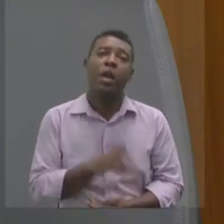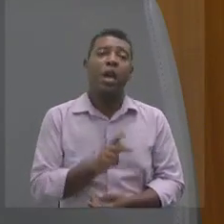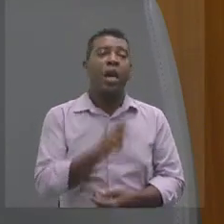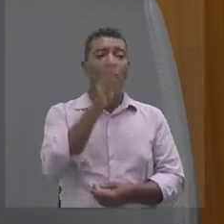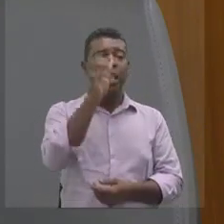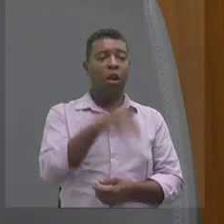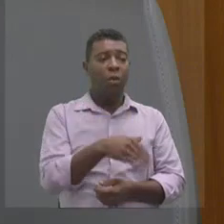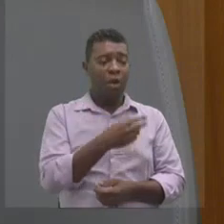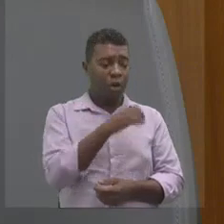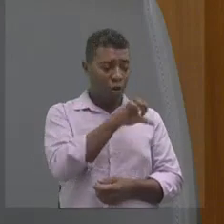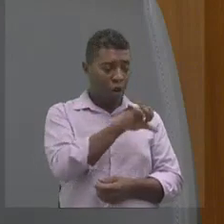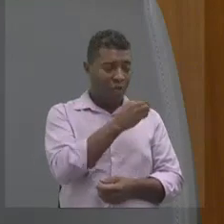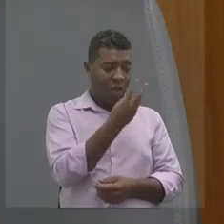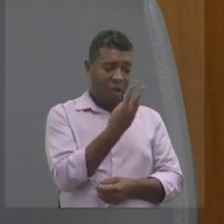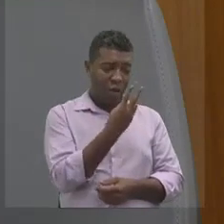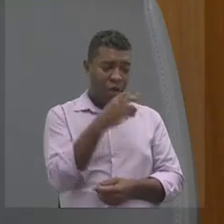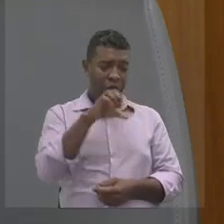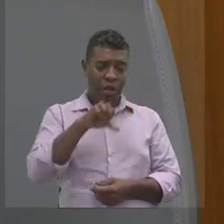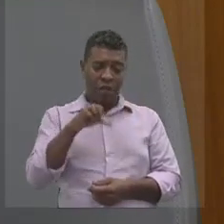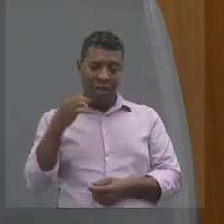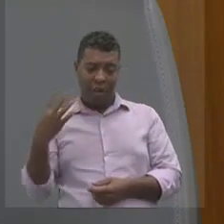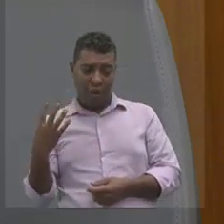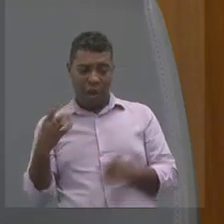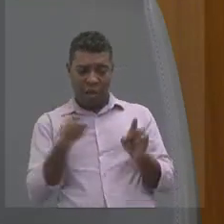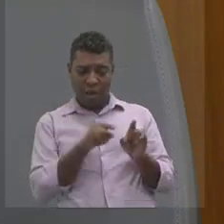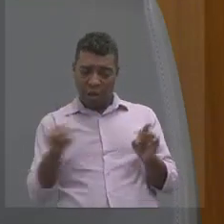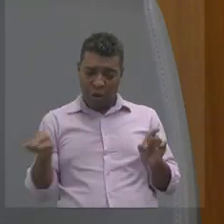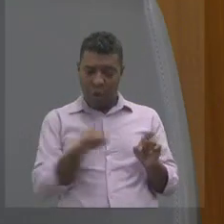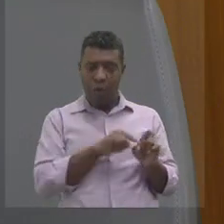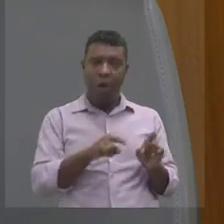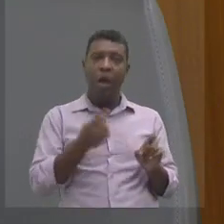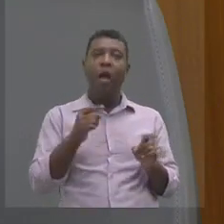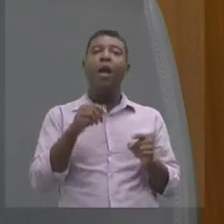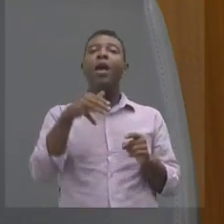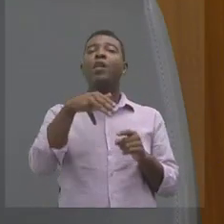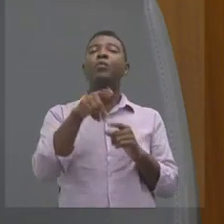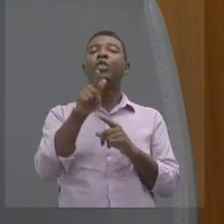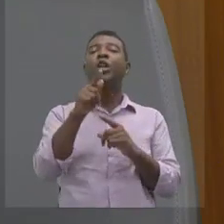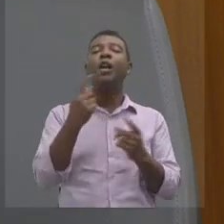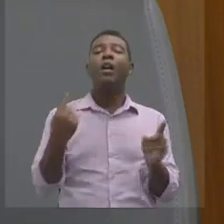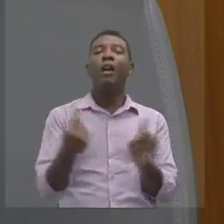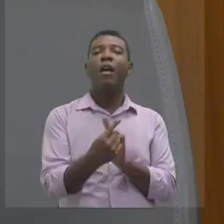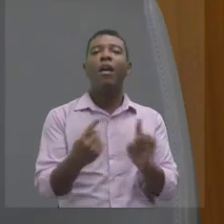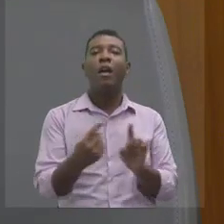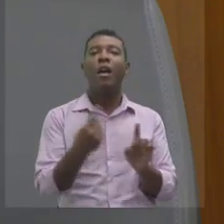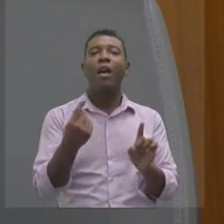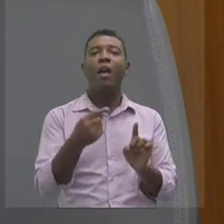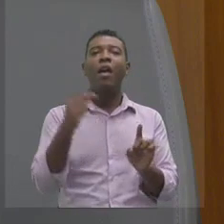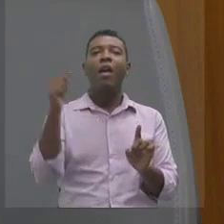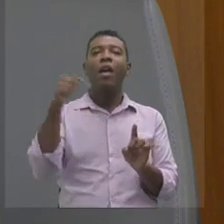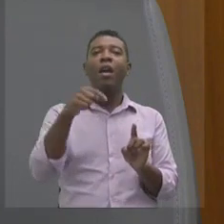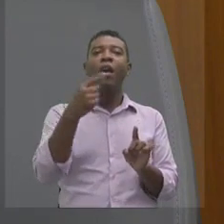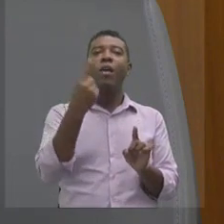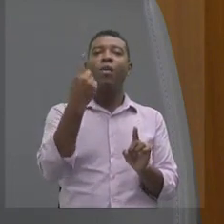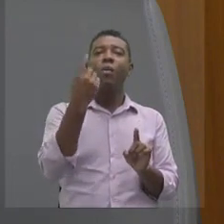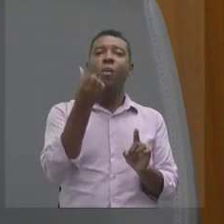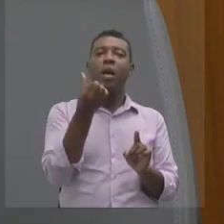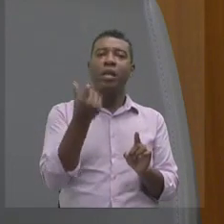94 da MG 167 que liga Cambuquira Três Corações